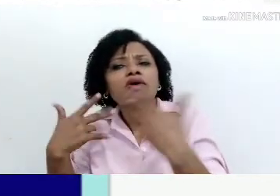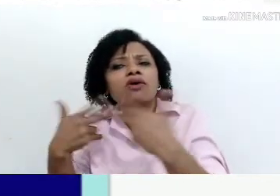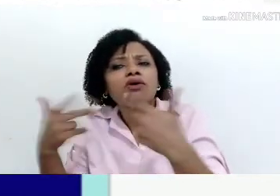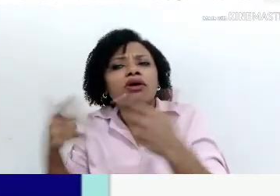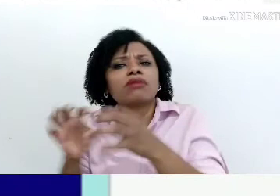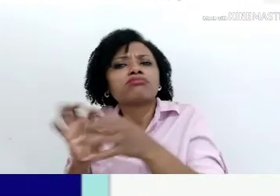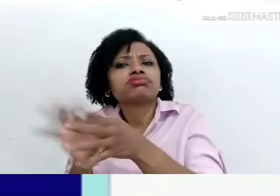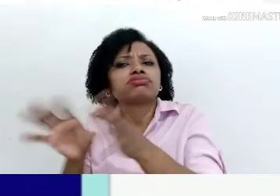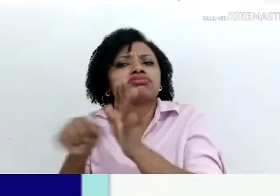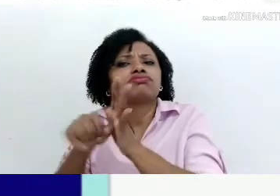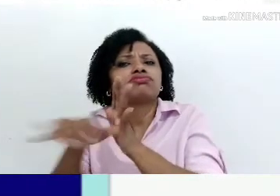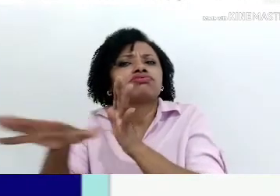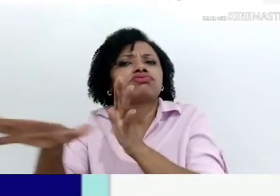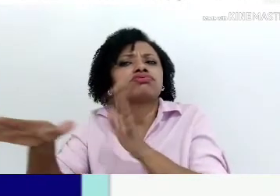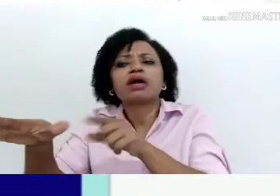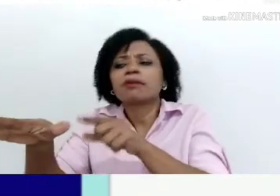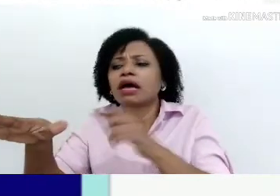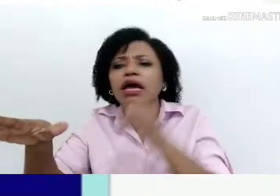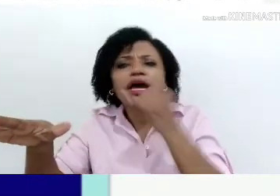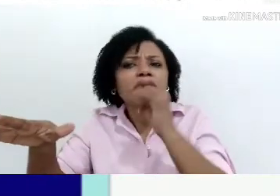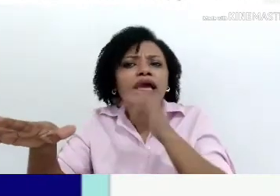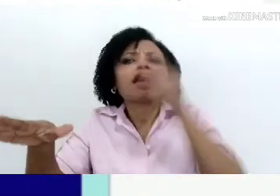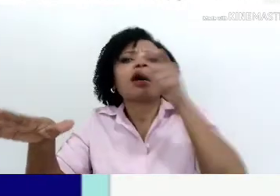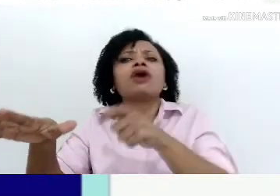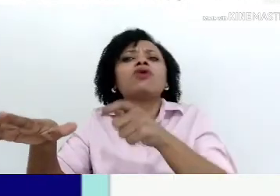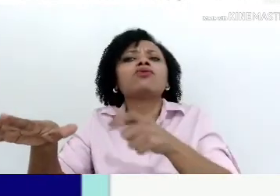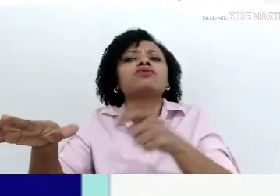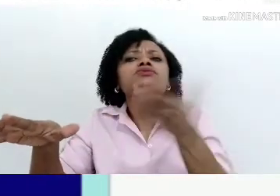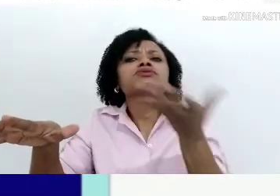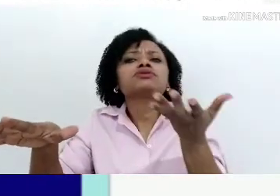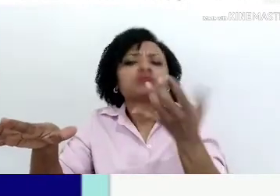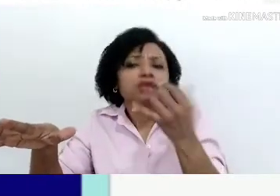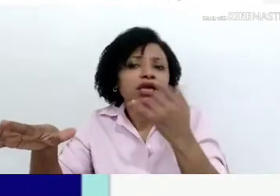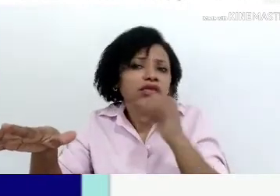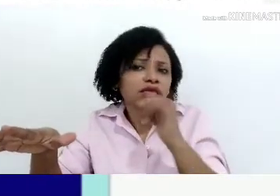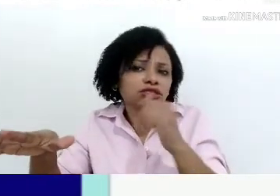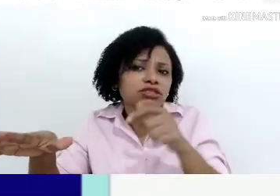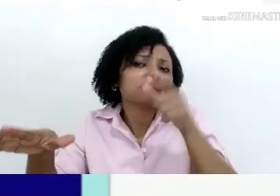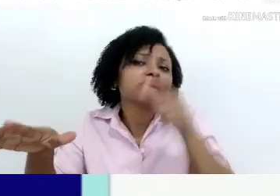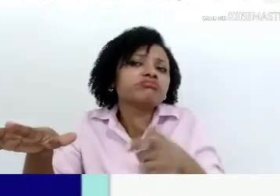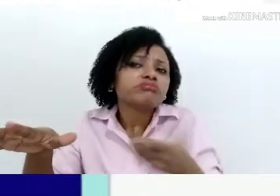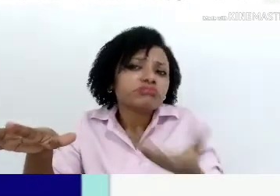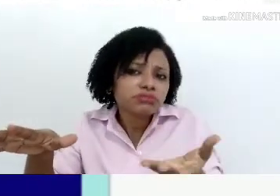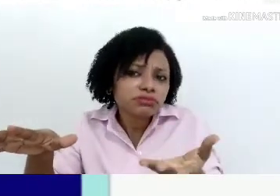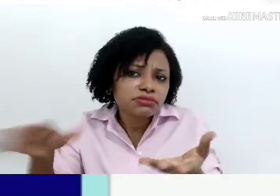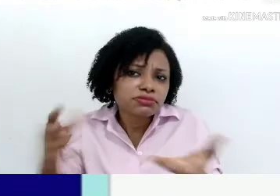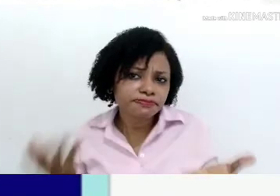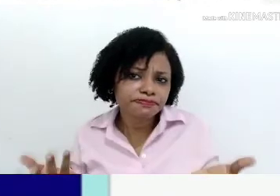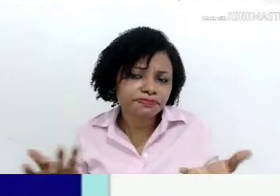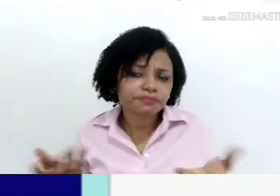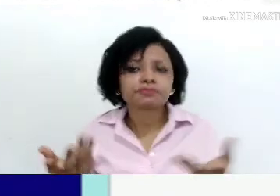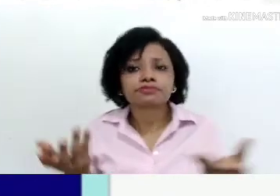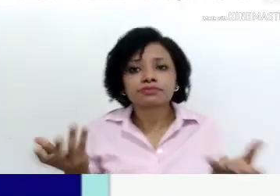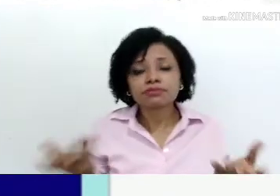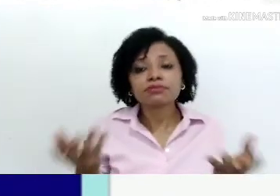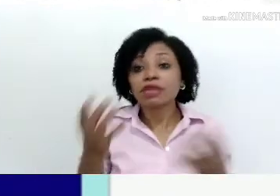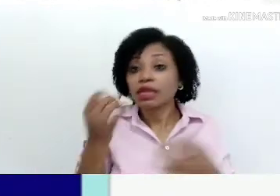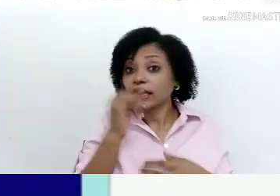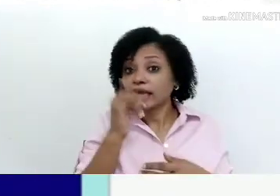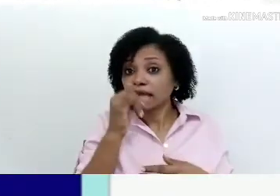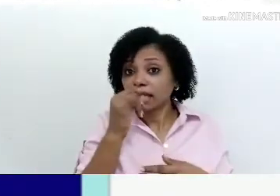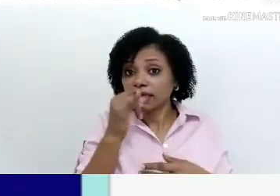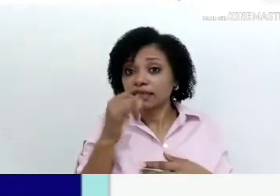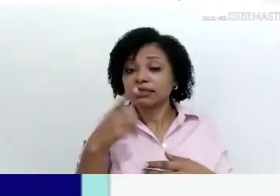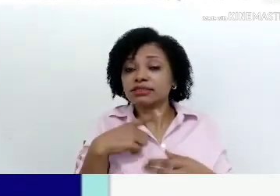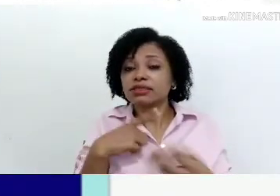energia para o meio ambiente. Mas da onde vem essa energia? Vocês poderiam estar pensando sobre isso, né? Na verdade,